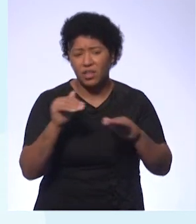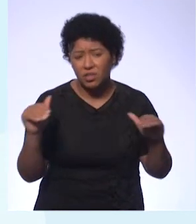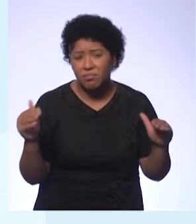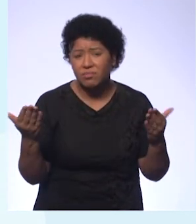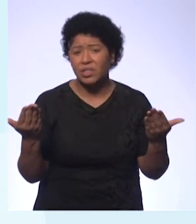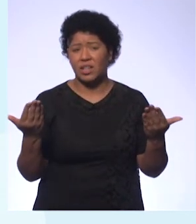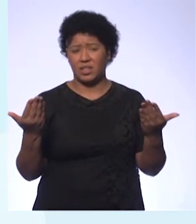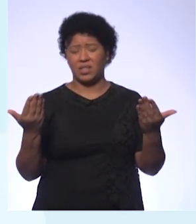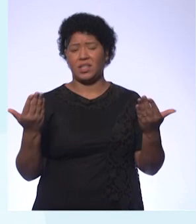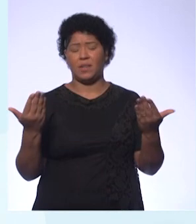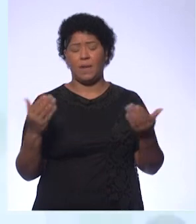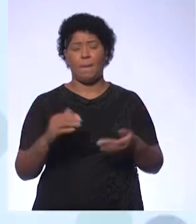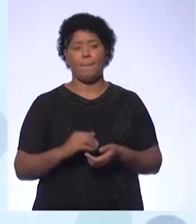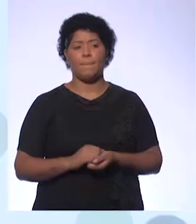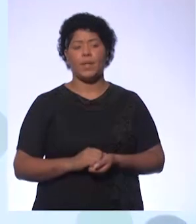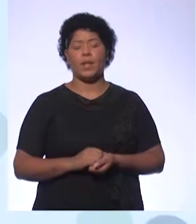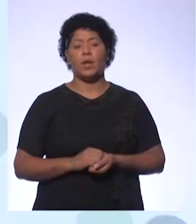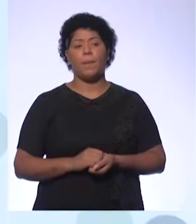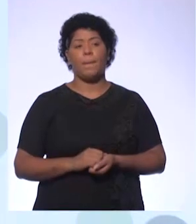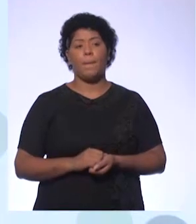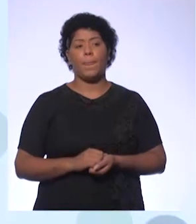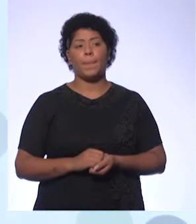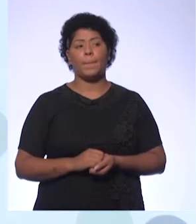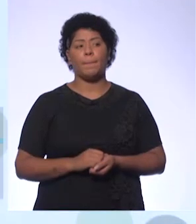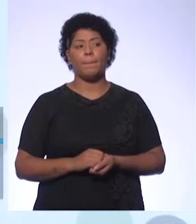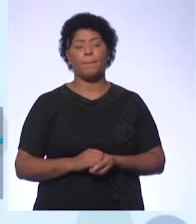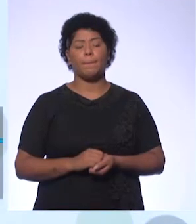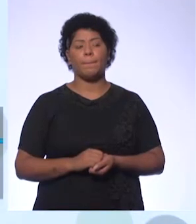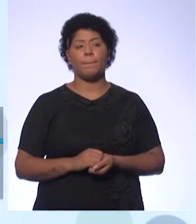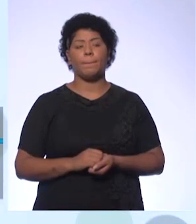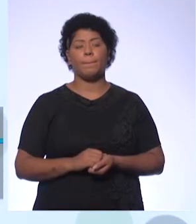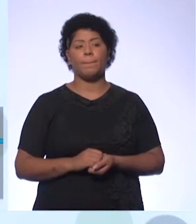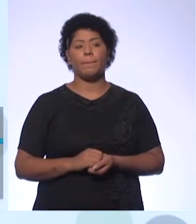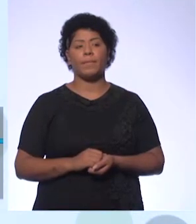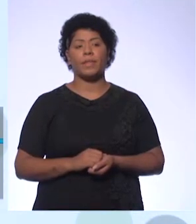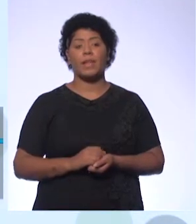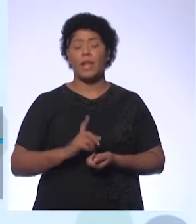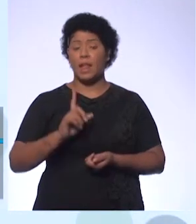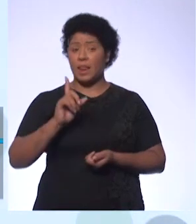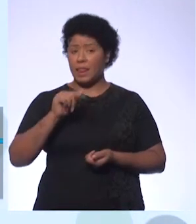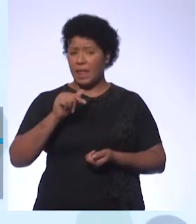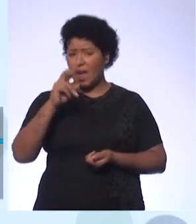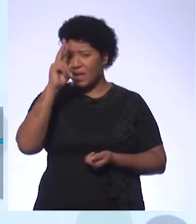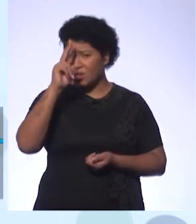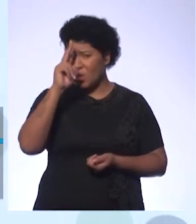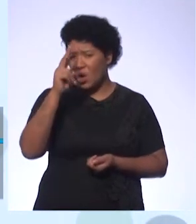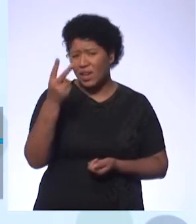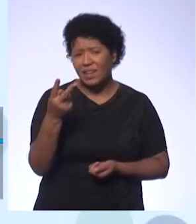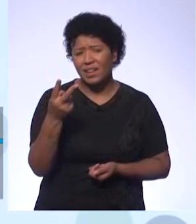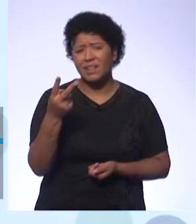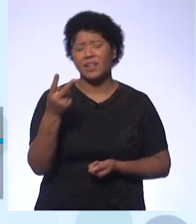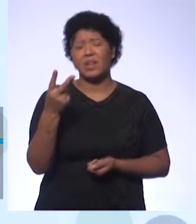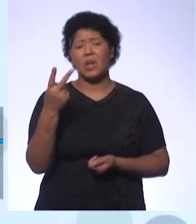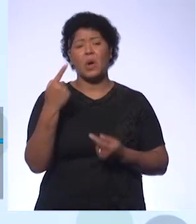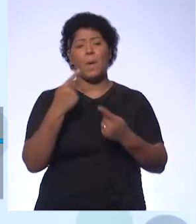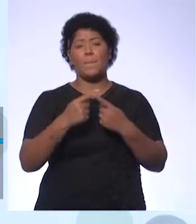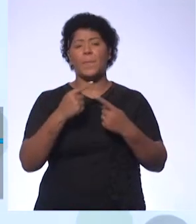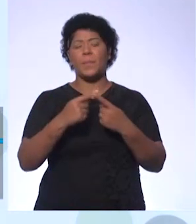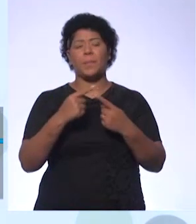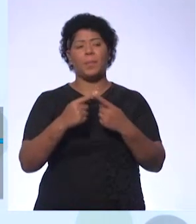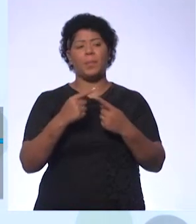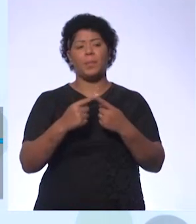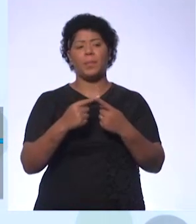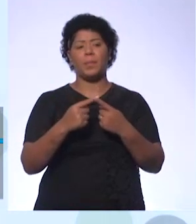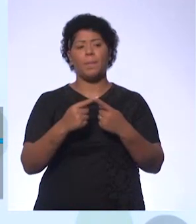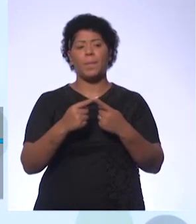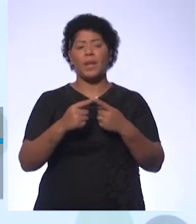permanência histórica, né? O trabalho infantil ele é uma permanência histórica, e é uma permanência histórica bastante negativa de todo esse processo